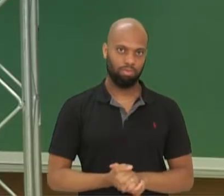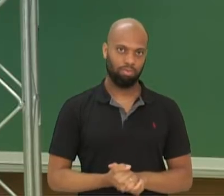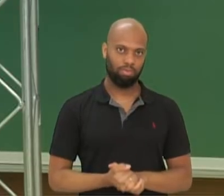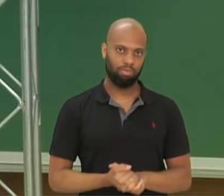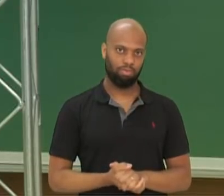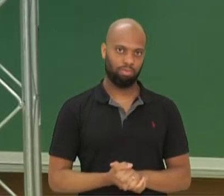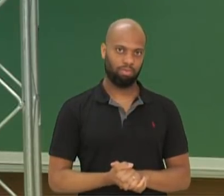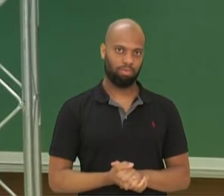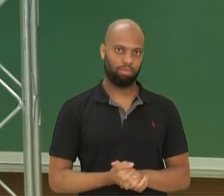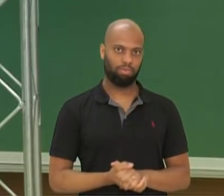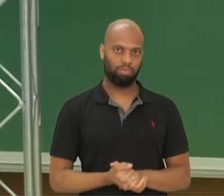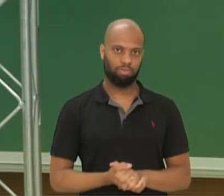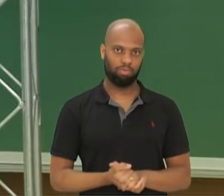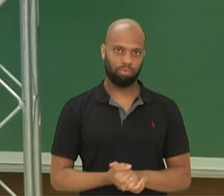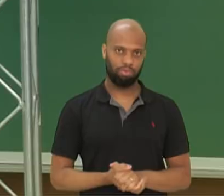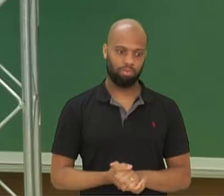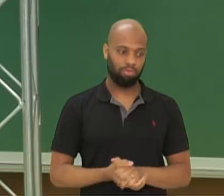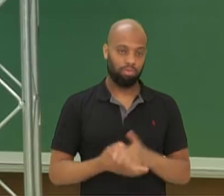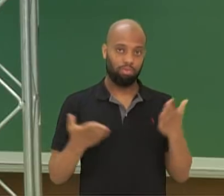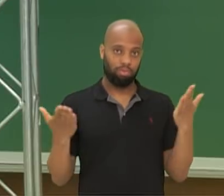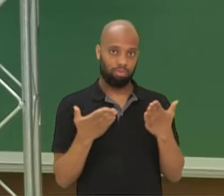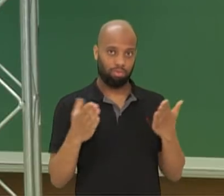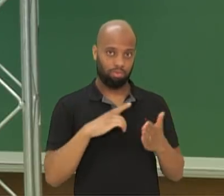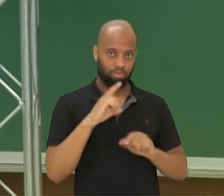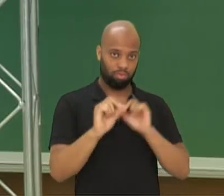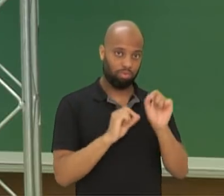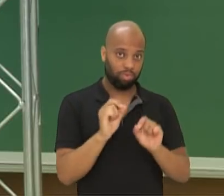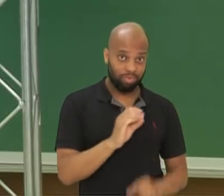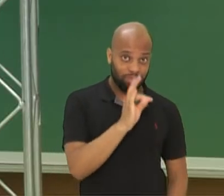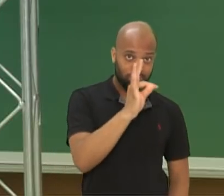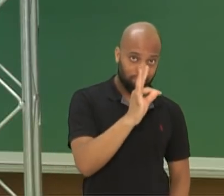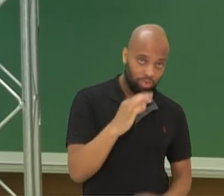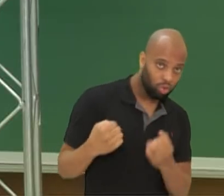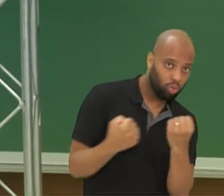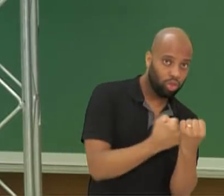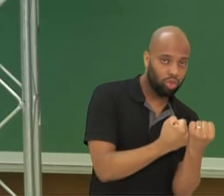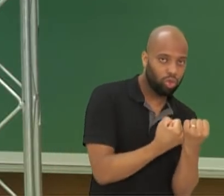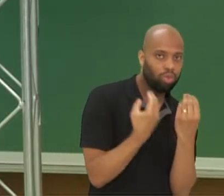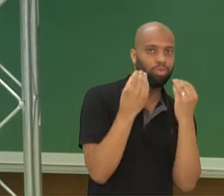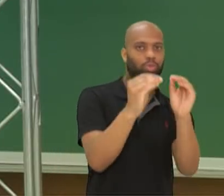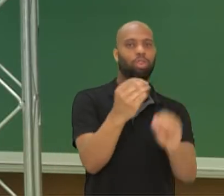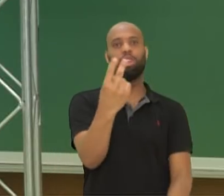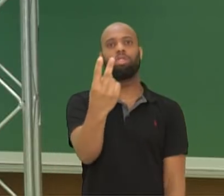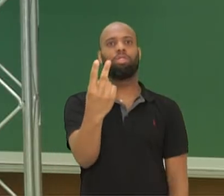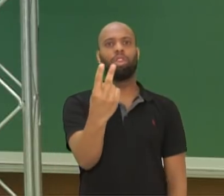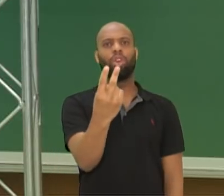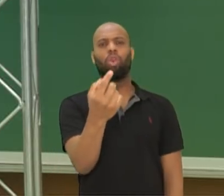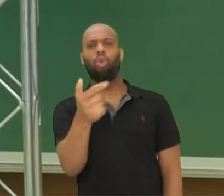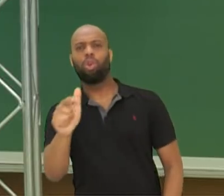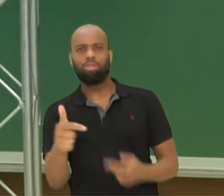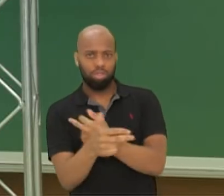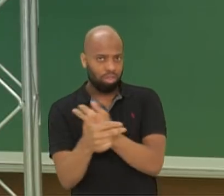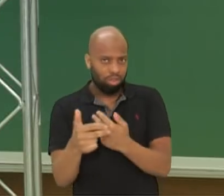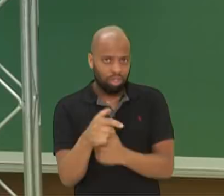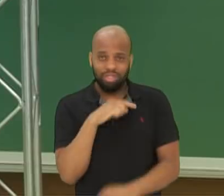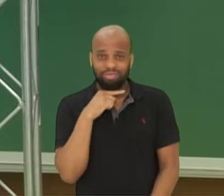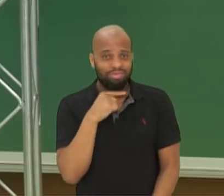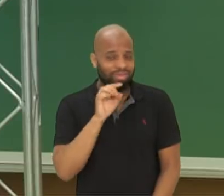Então, basicamente, nós vamos substituir o T por 2, não tem outra coisa nesse exercício a não ser